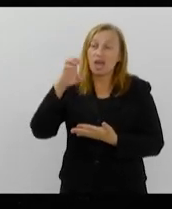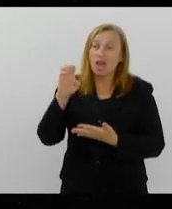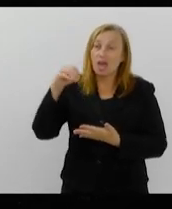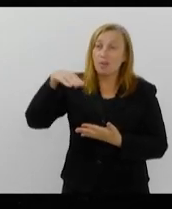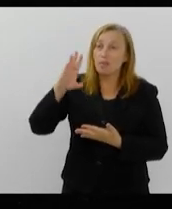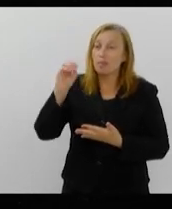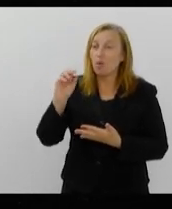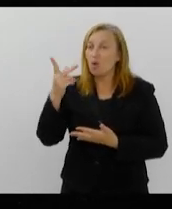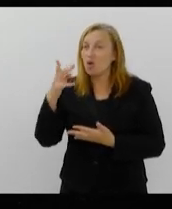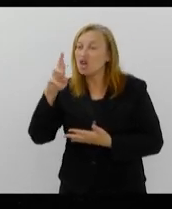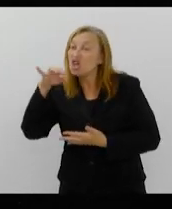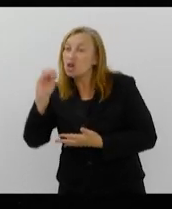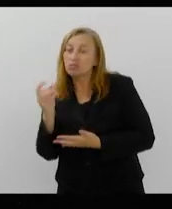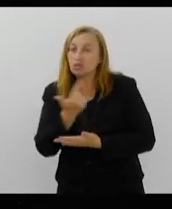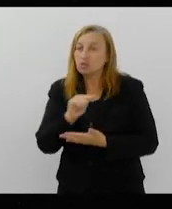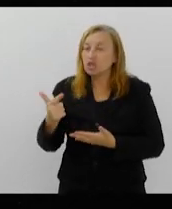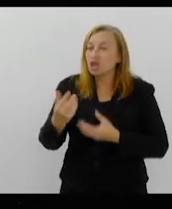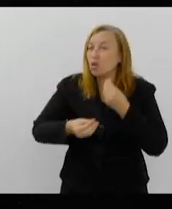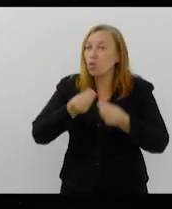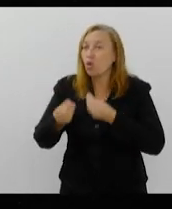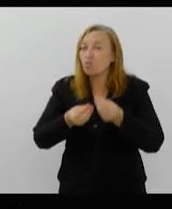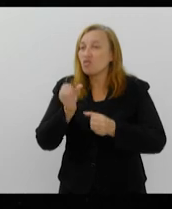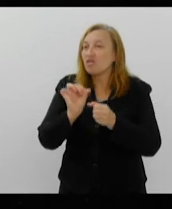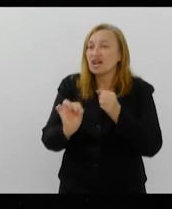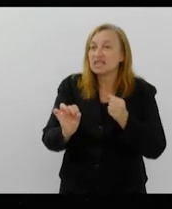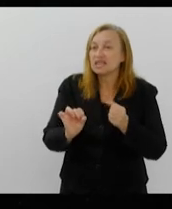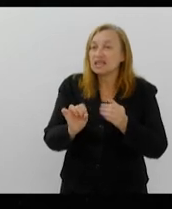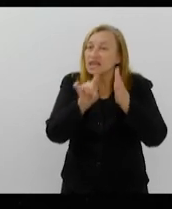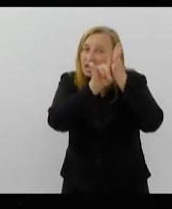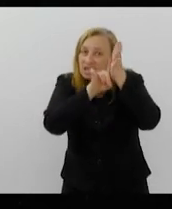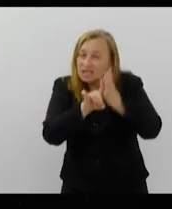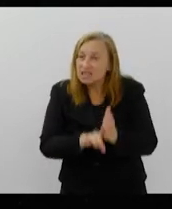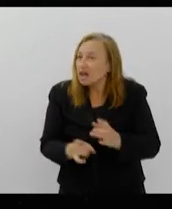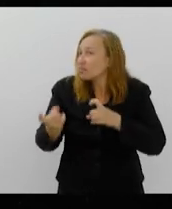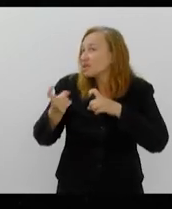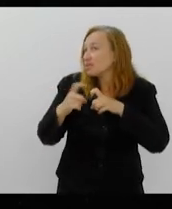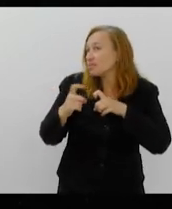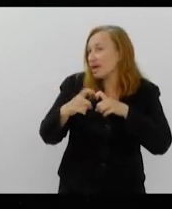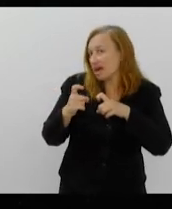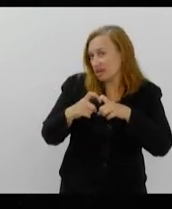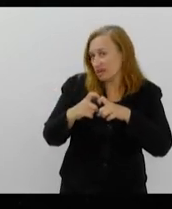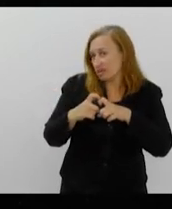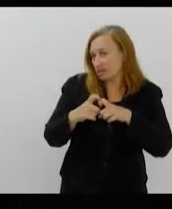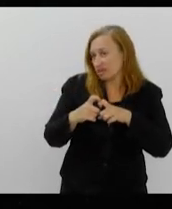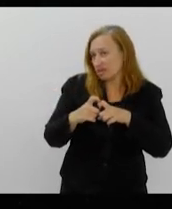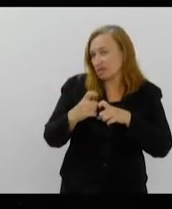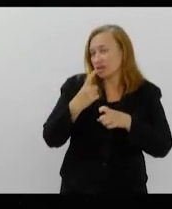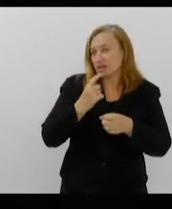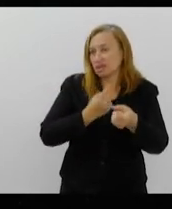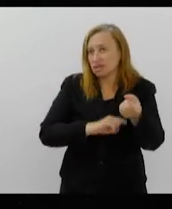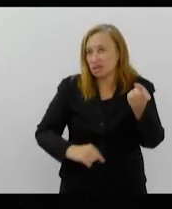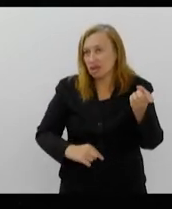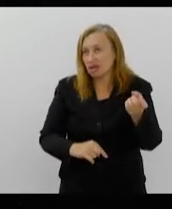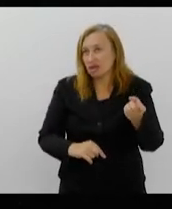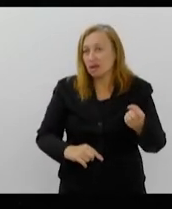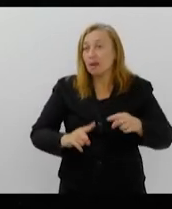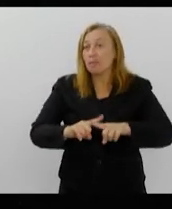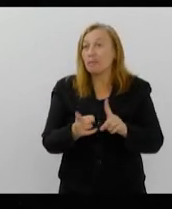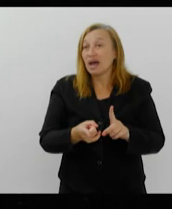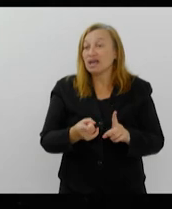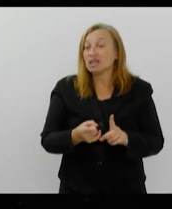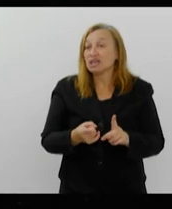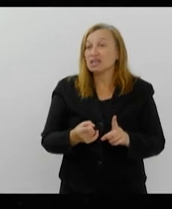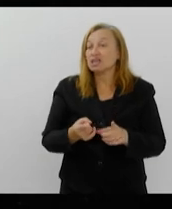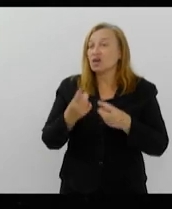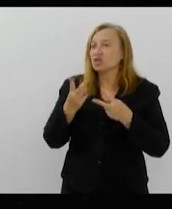teria condição de fazer o exame médico, o exame do sangue, quando o Hemorrio faz 2